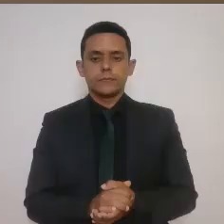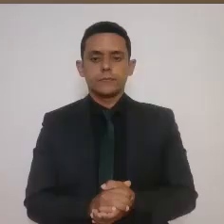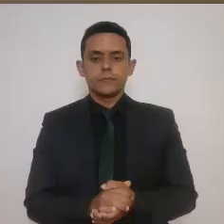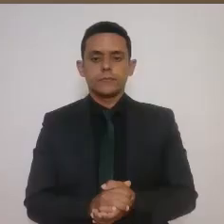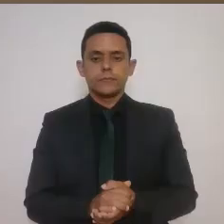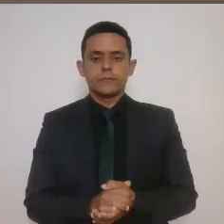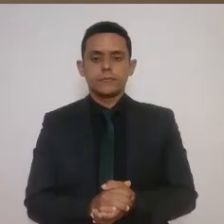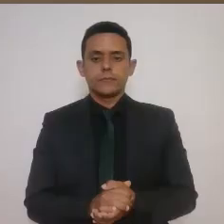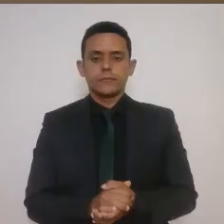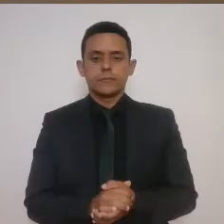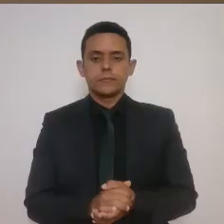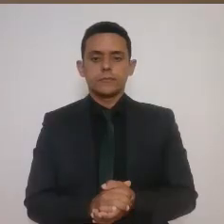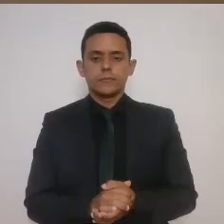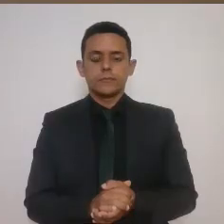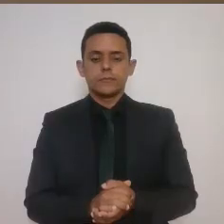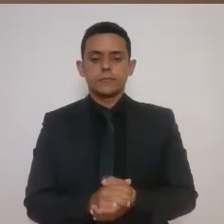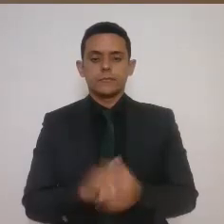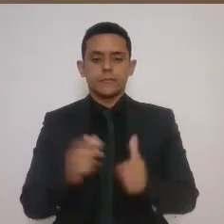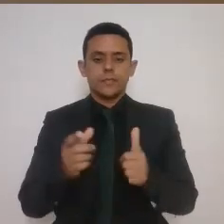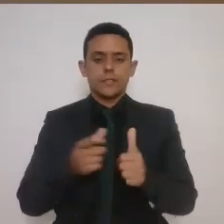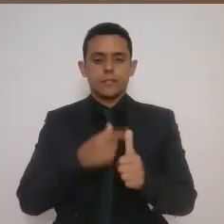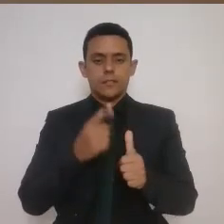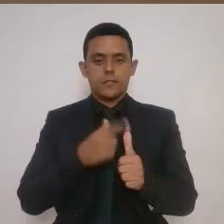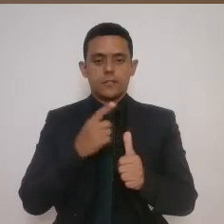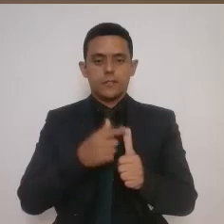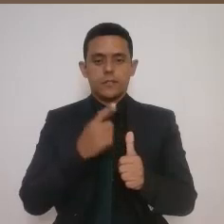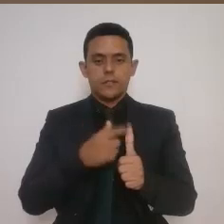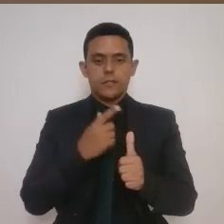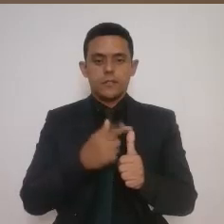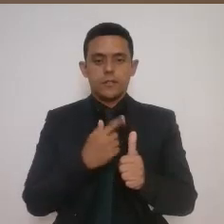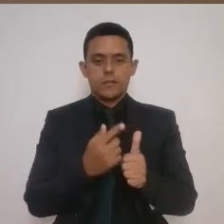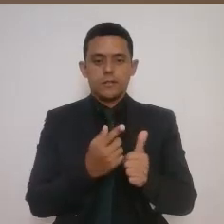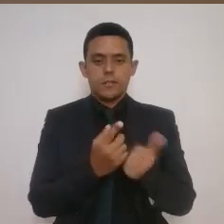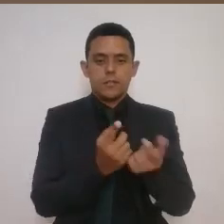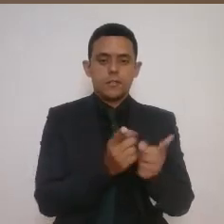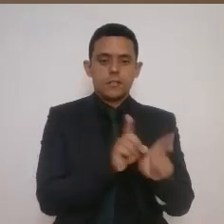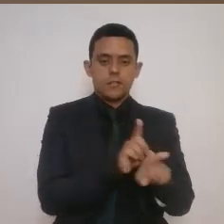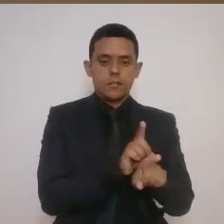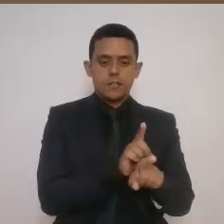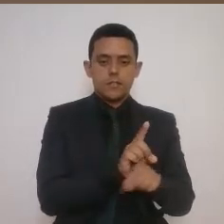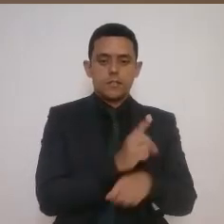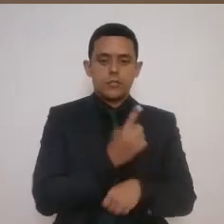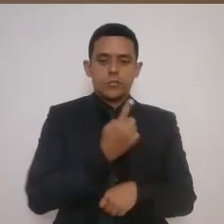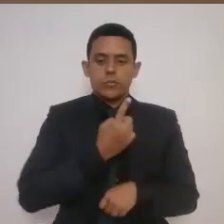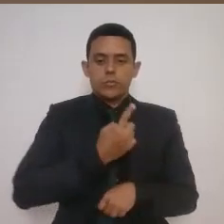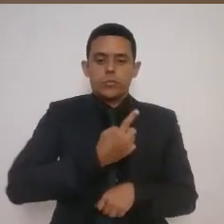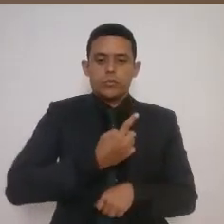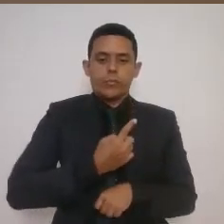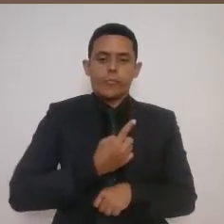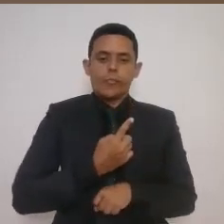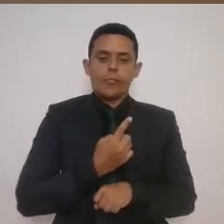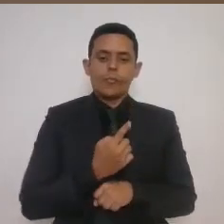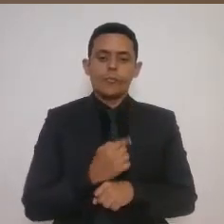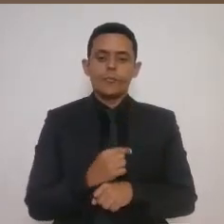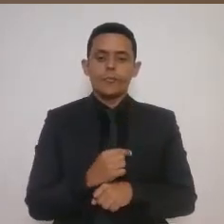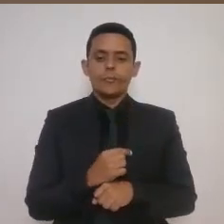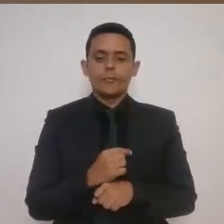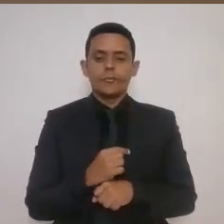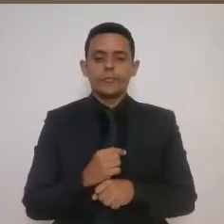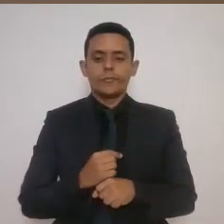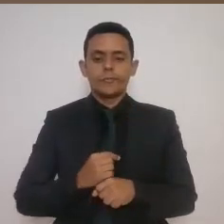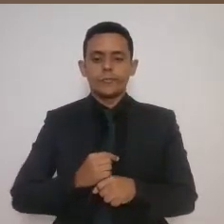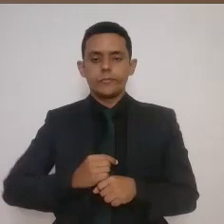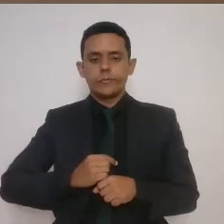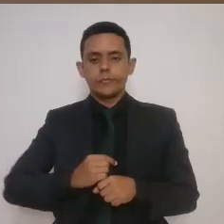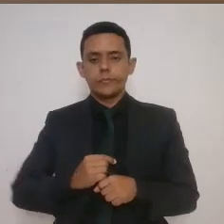Então, no primeiro, registrando a divergência do desembargador Vivaldo, no processo